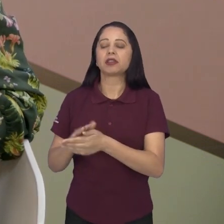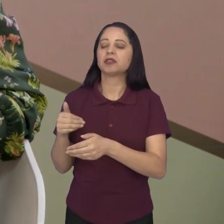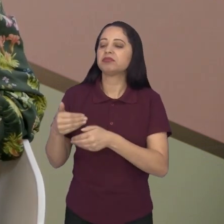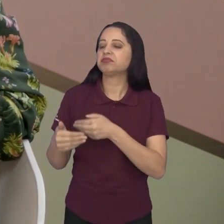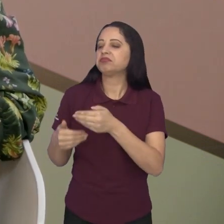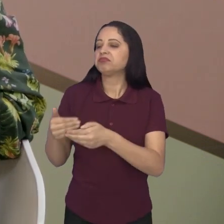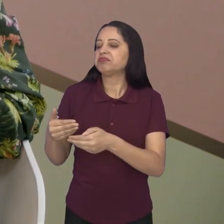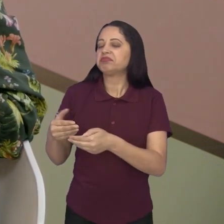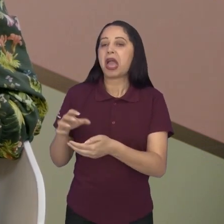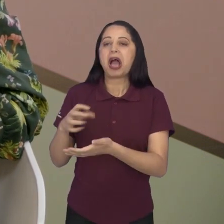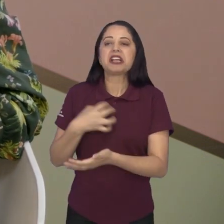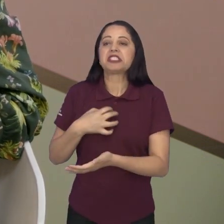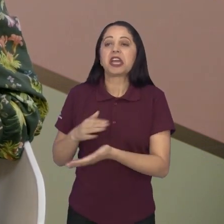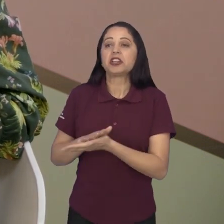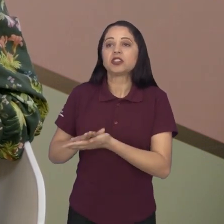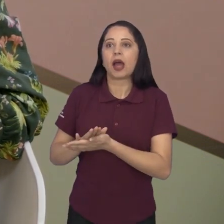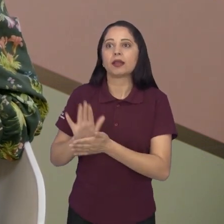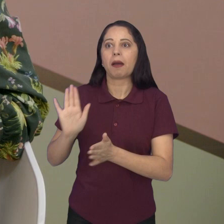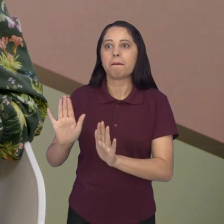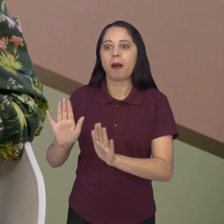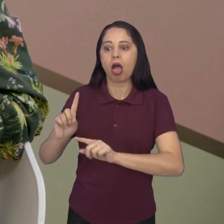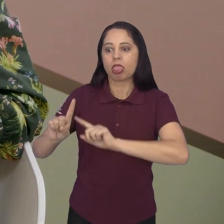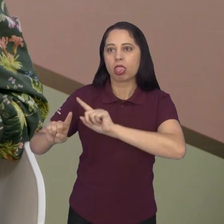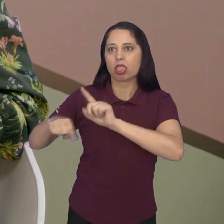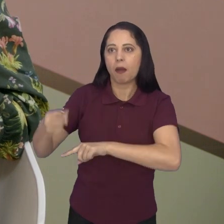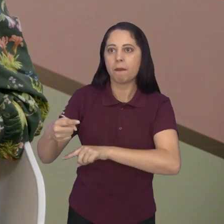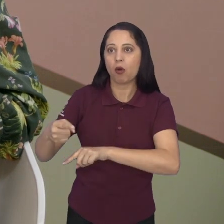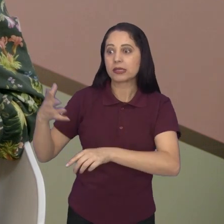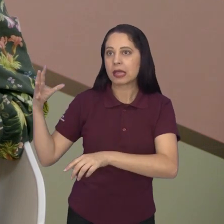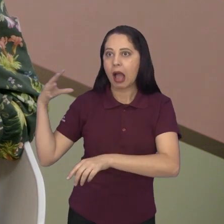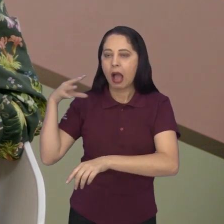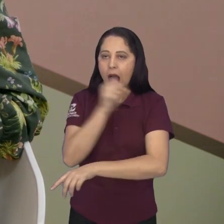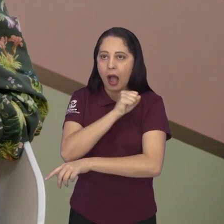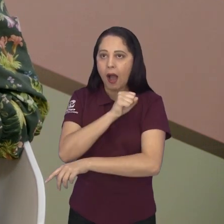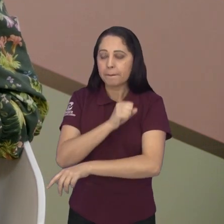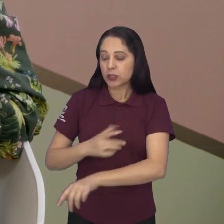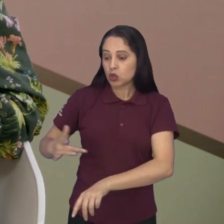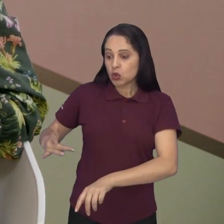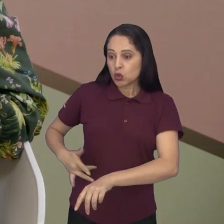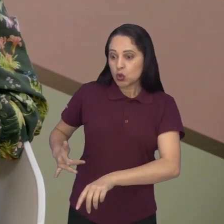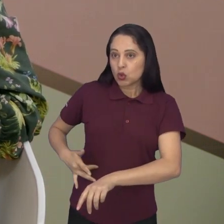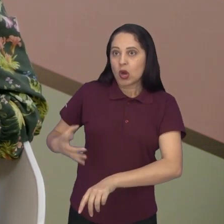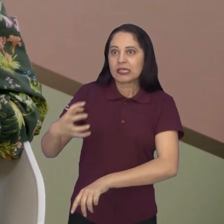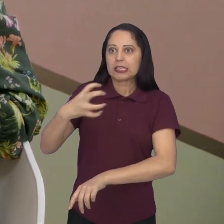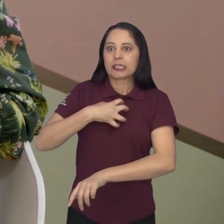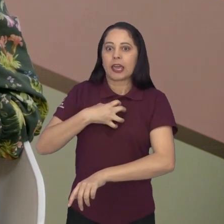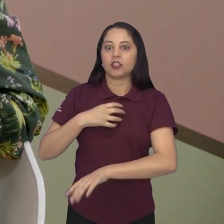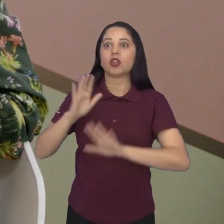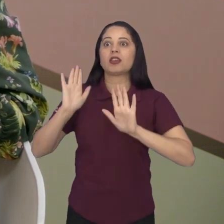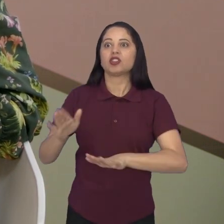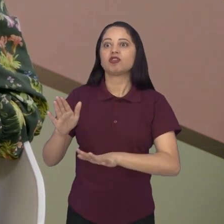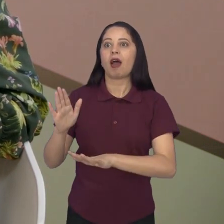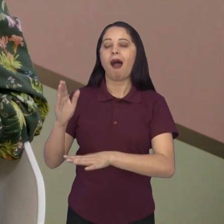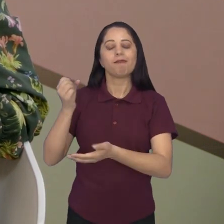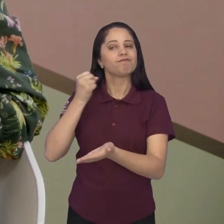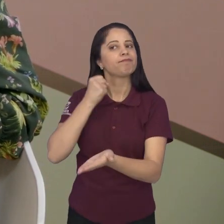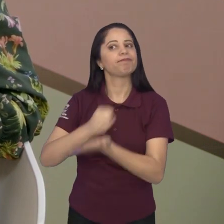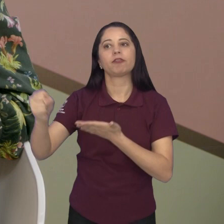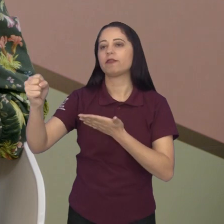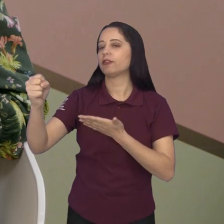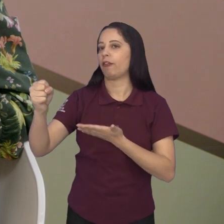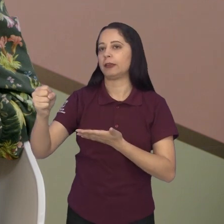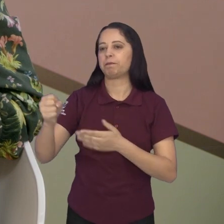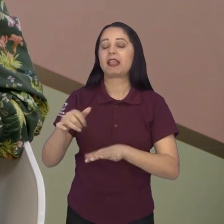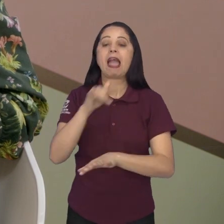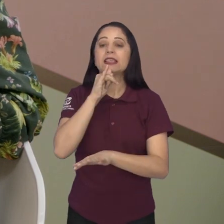não vão causar manifestação clínica inicial que a gente chama no paciente. Mas a maioria das vezes, né, quando o paciente vai de forma